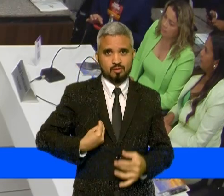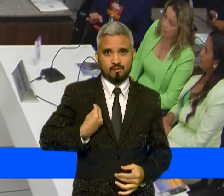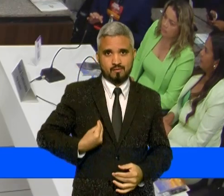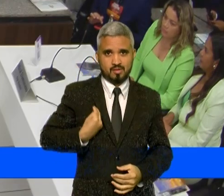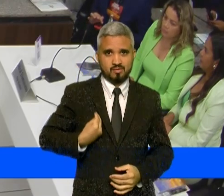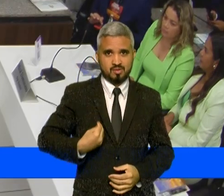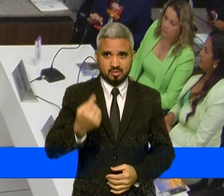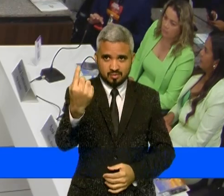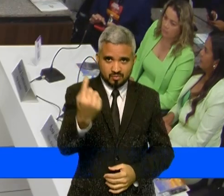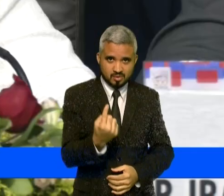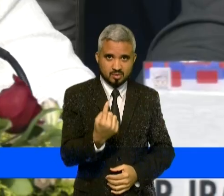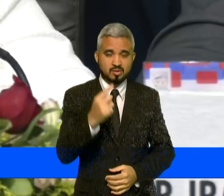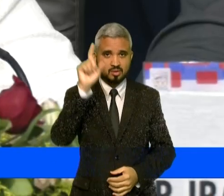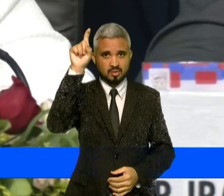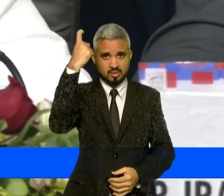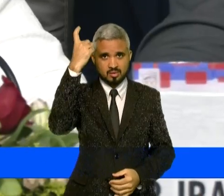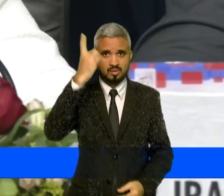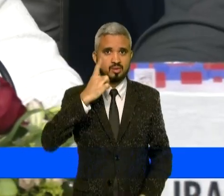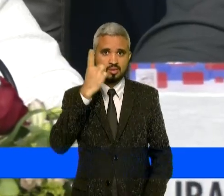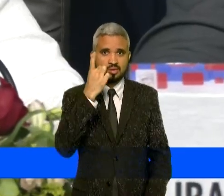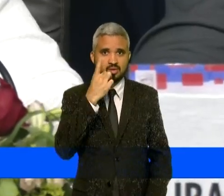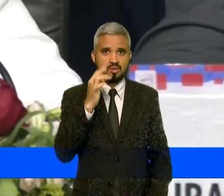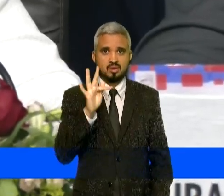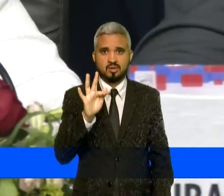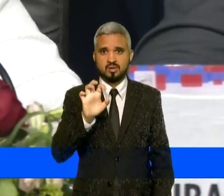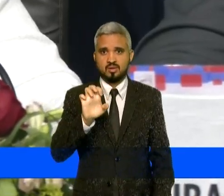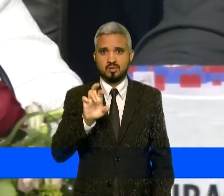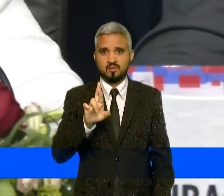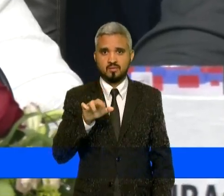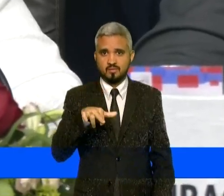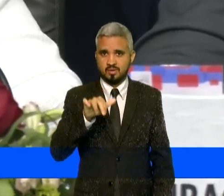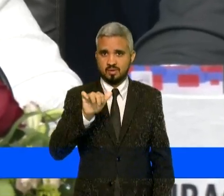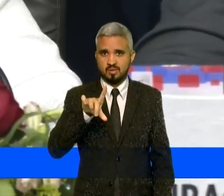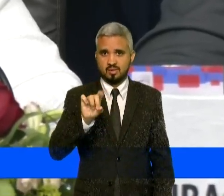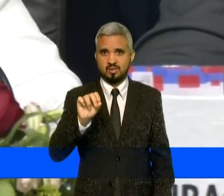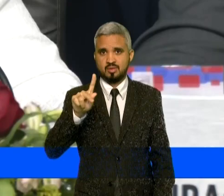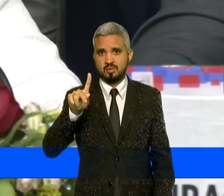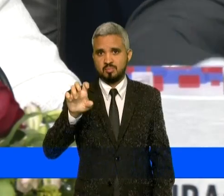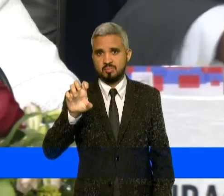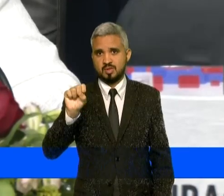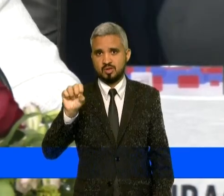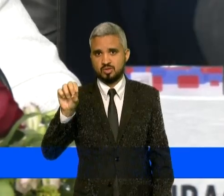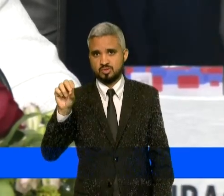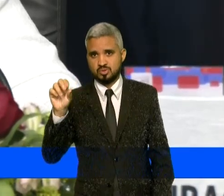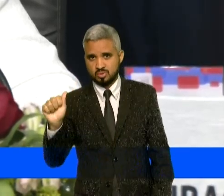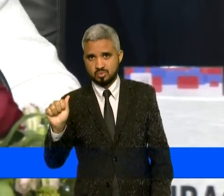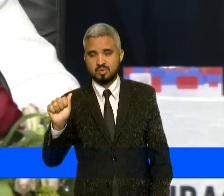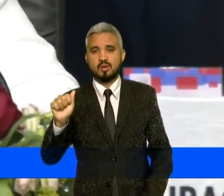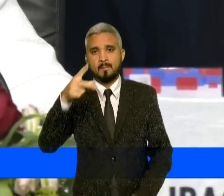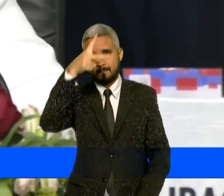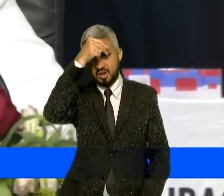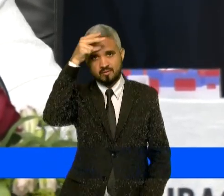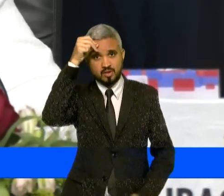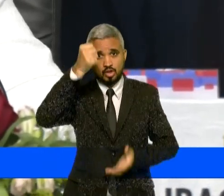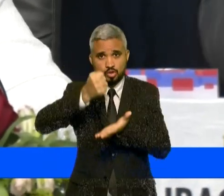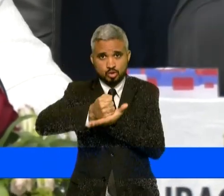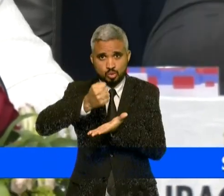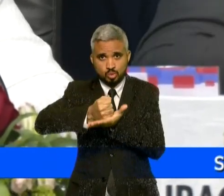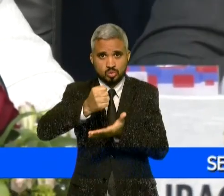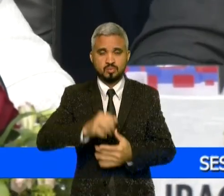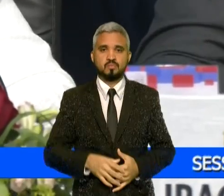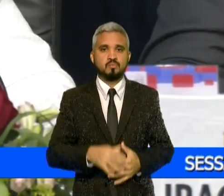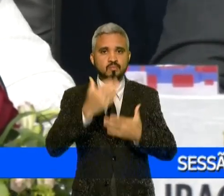ex-deputado Fernando Pessoa e prefeito de Tuntum. Quero registrar e agradecer